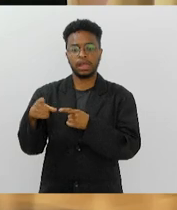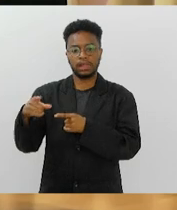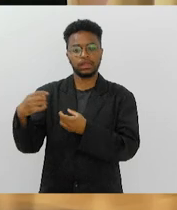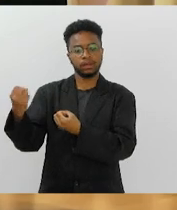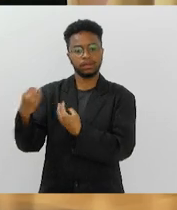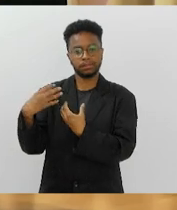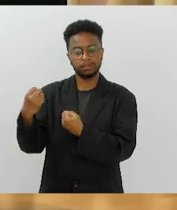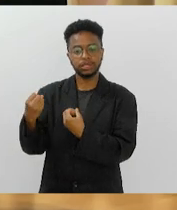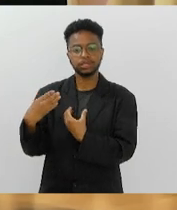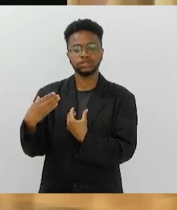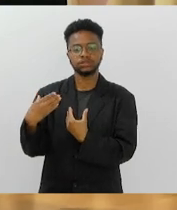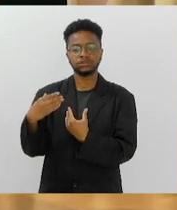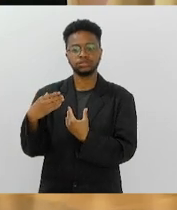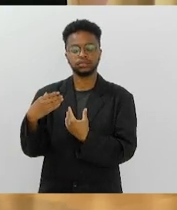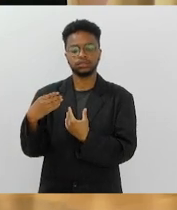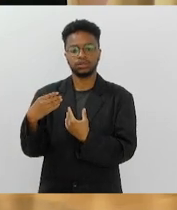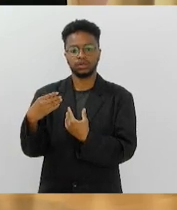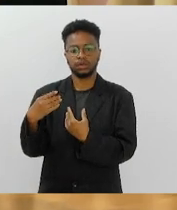que